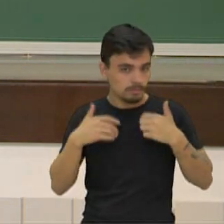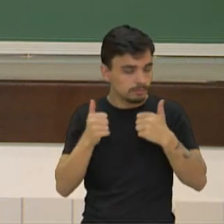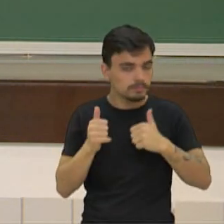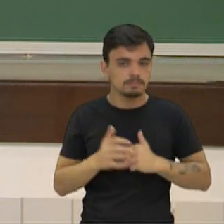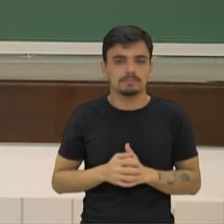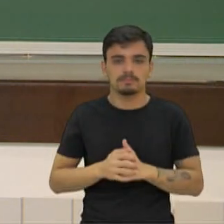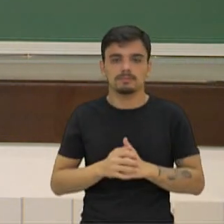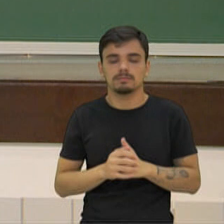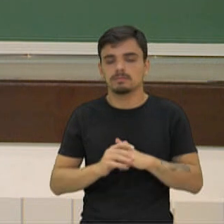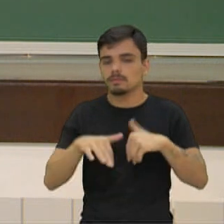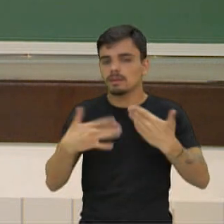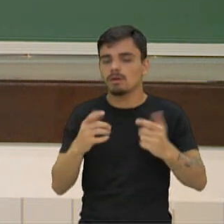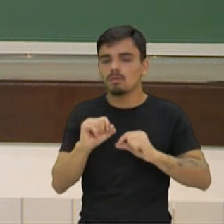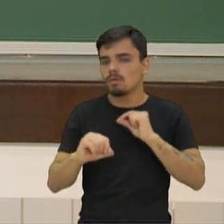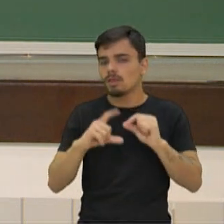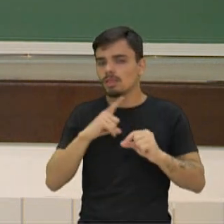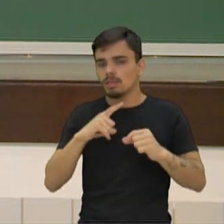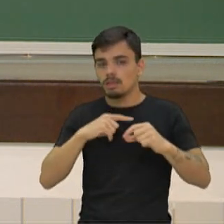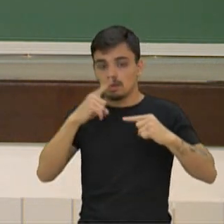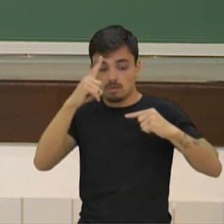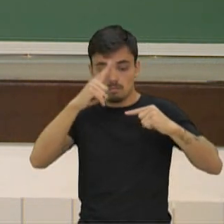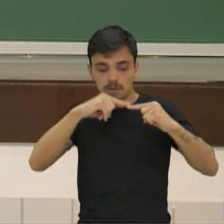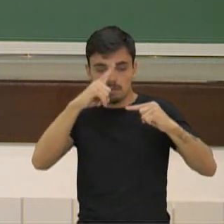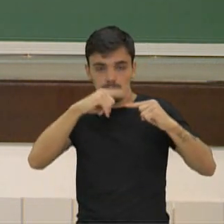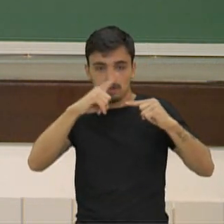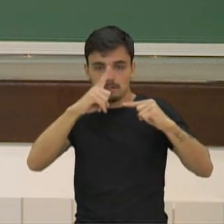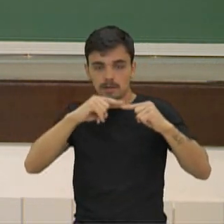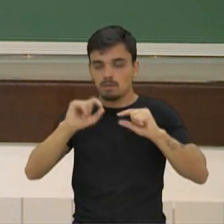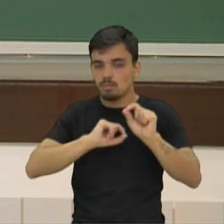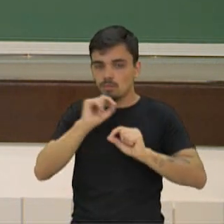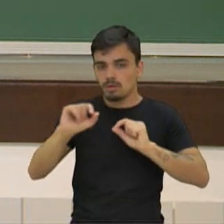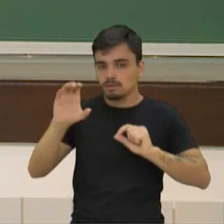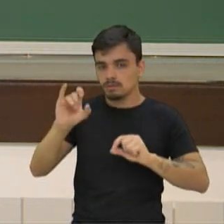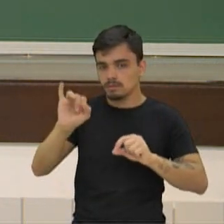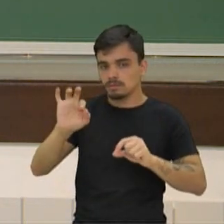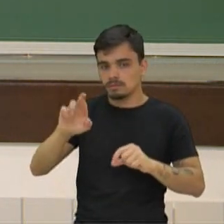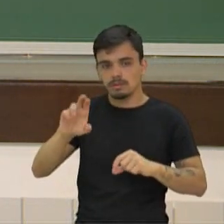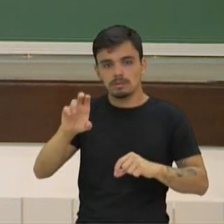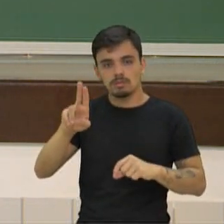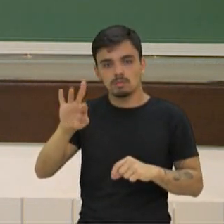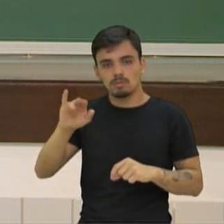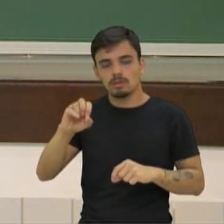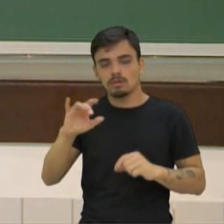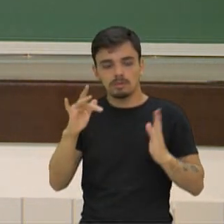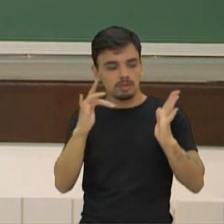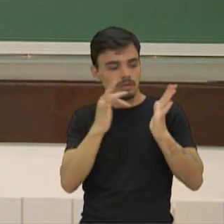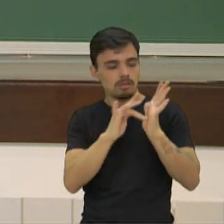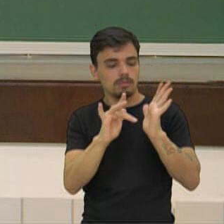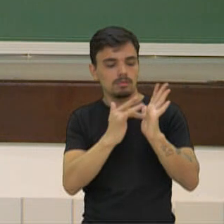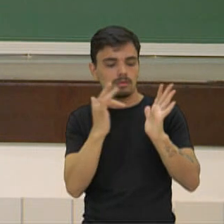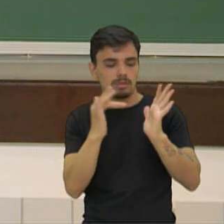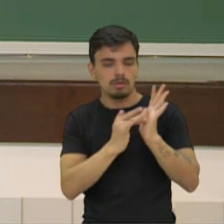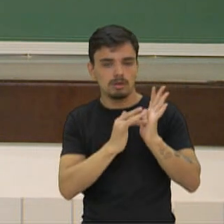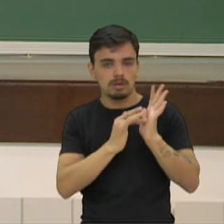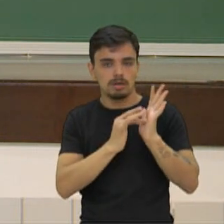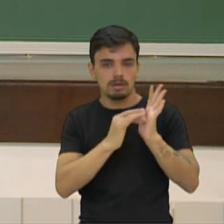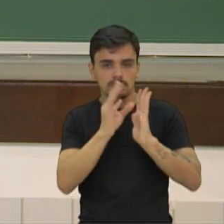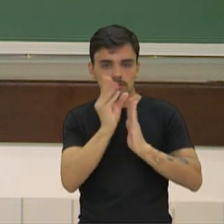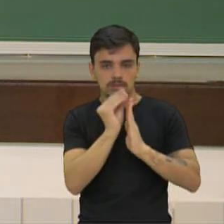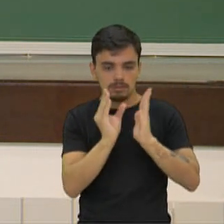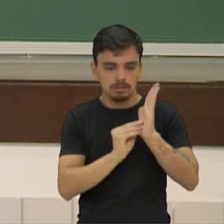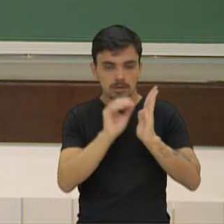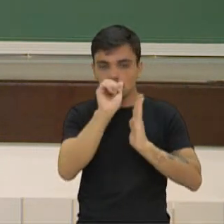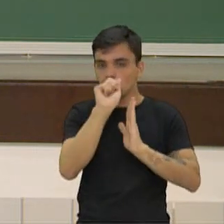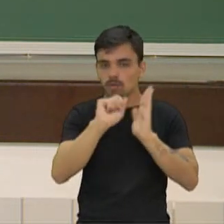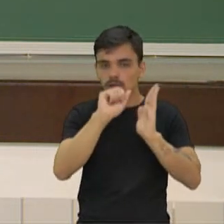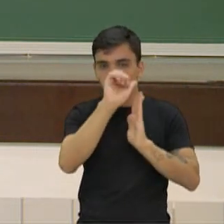vamos lá, gente. Eu tenho aqui o circuito, e quando a pessoa toca no touchscreen, fecha os contatos A ou B.